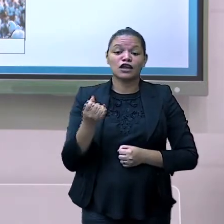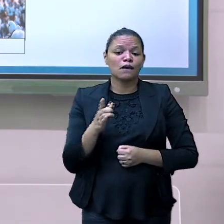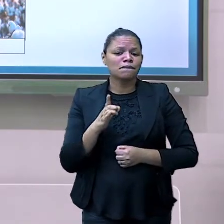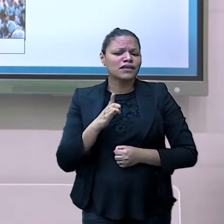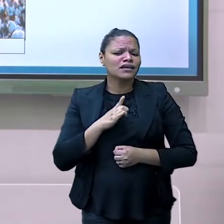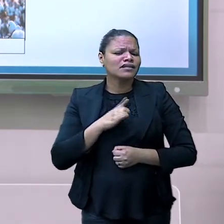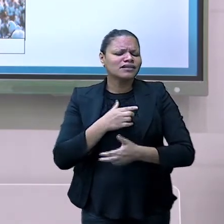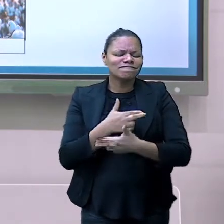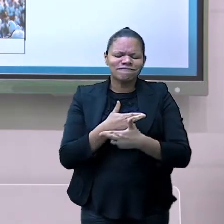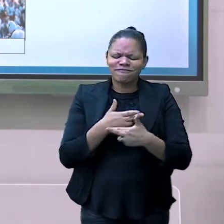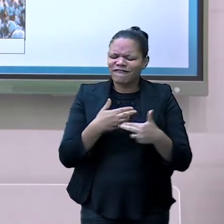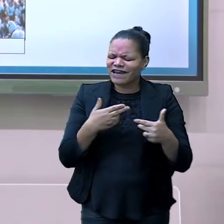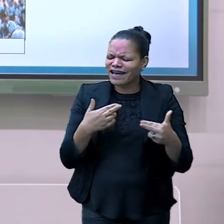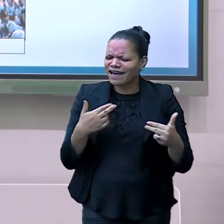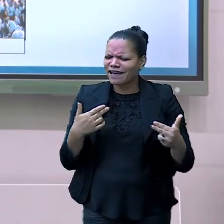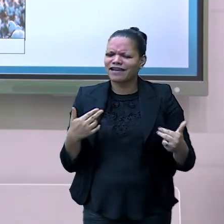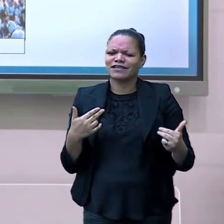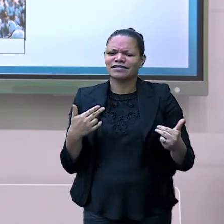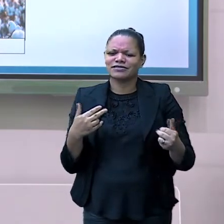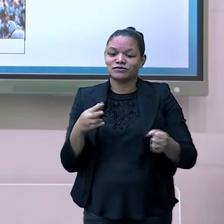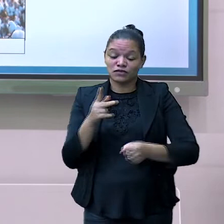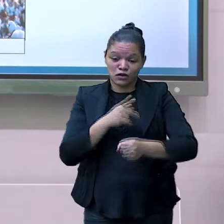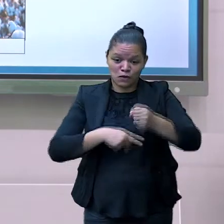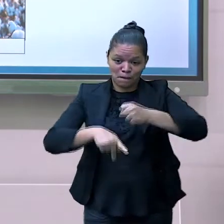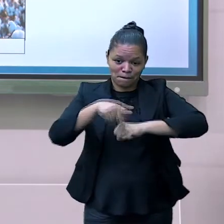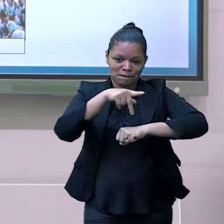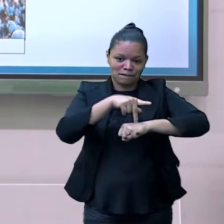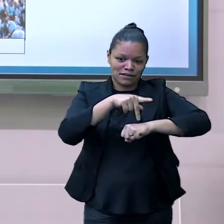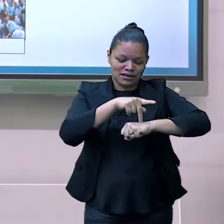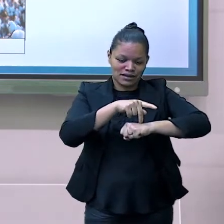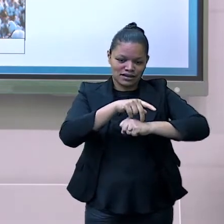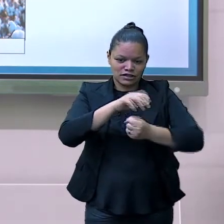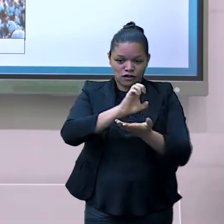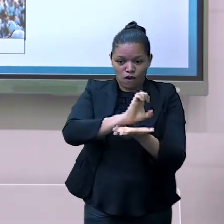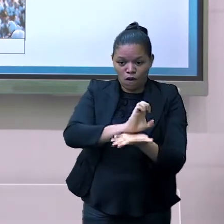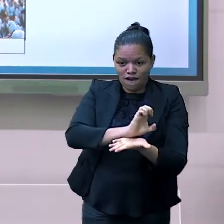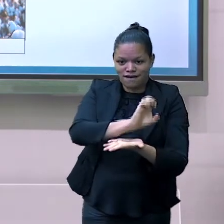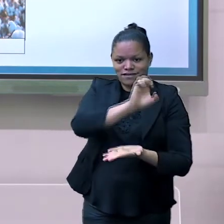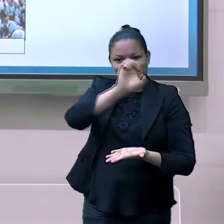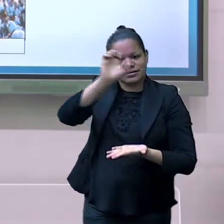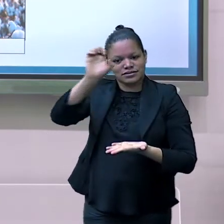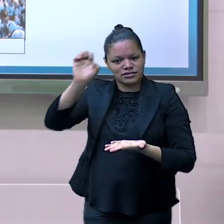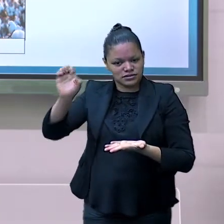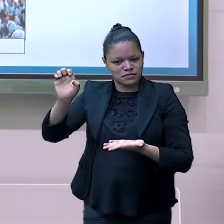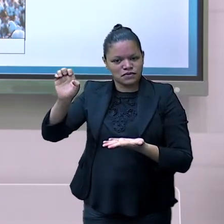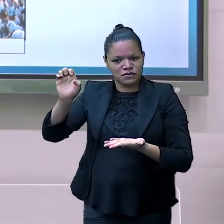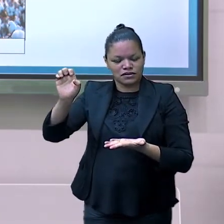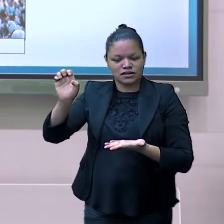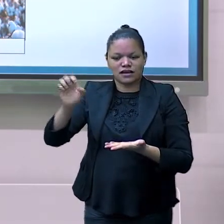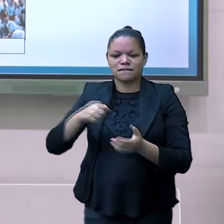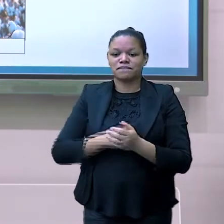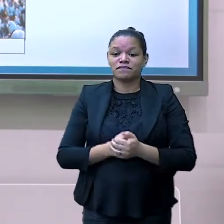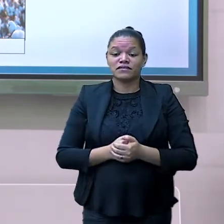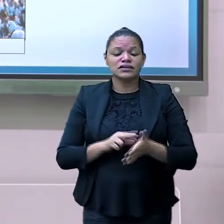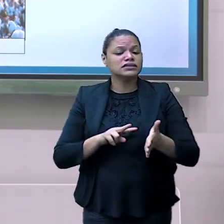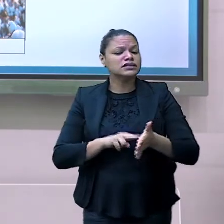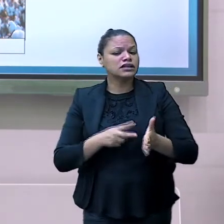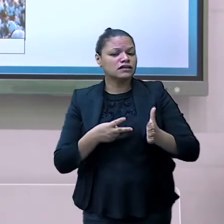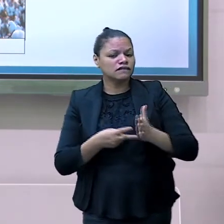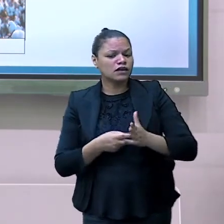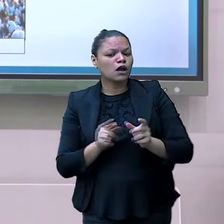esses inúmeros produtos que o país exporta. Ou seja, vários outros países compram do